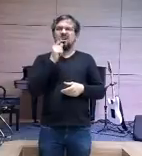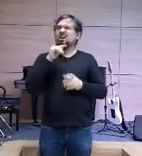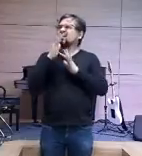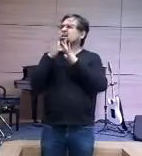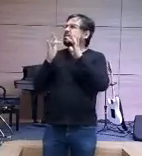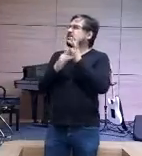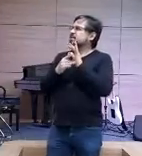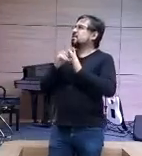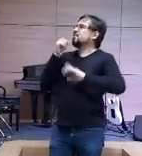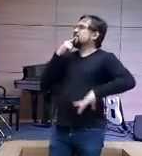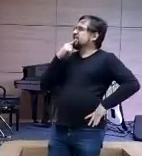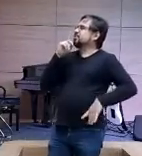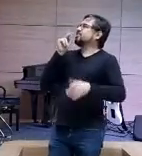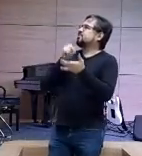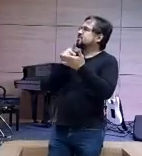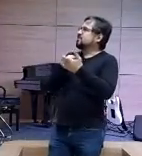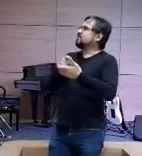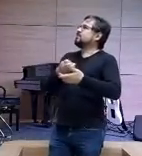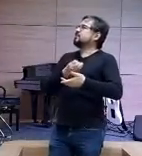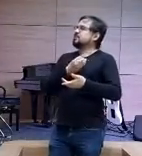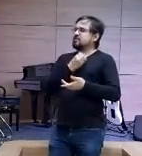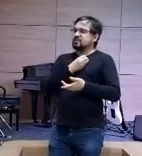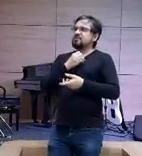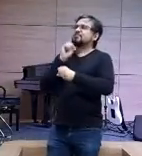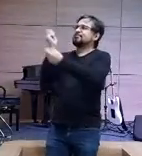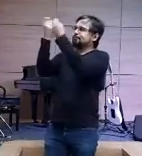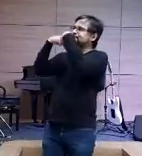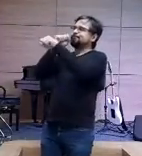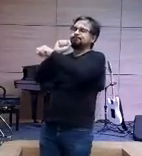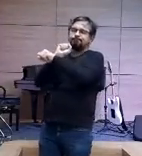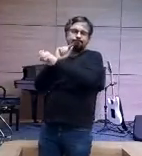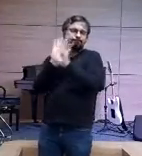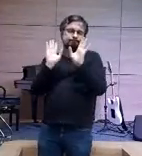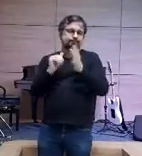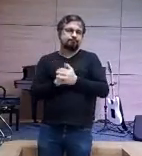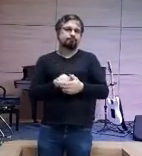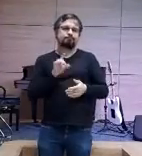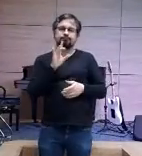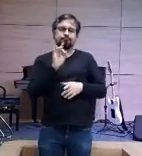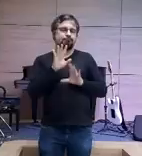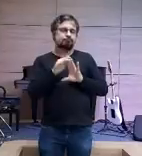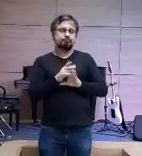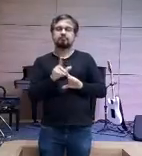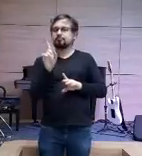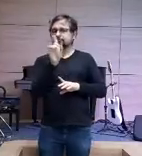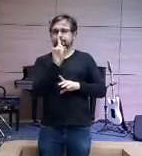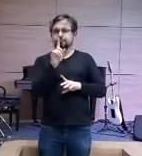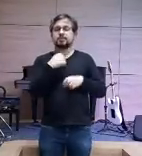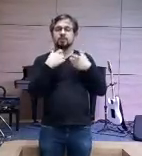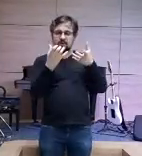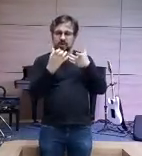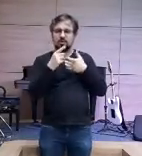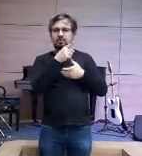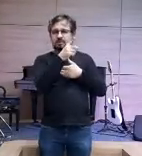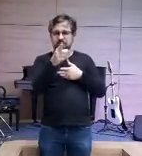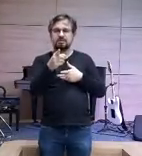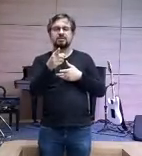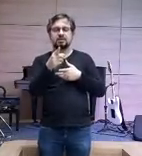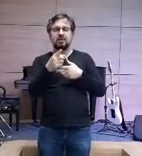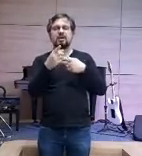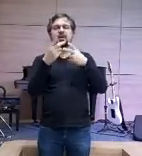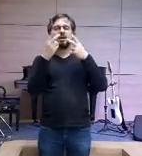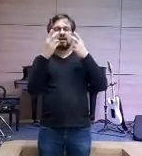aí ele ele é real e verdadeiro ele esperançosos não e eu quero que você viva e